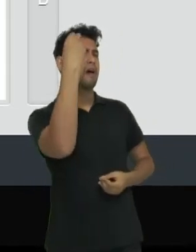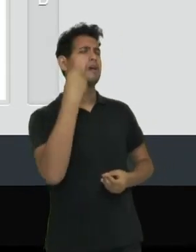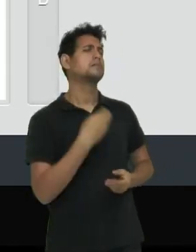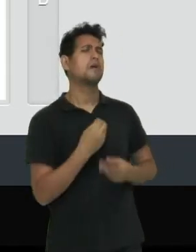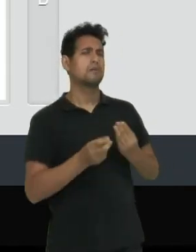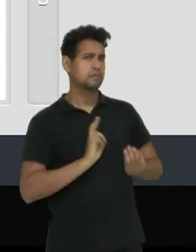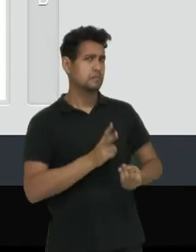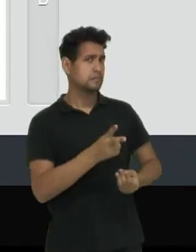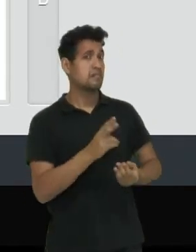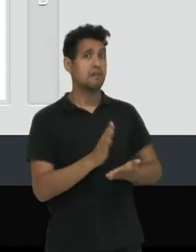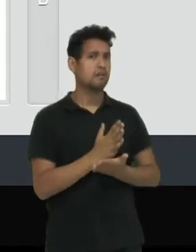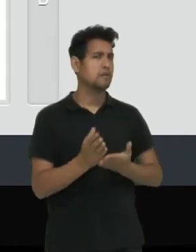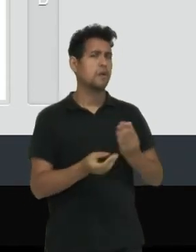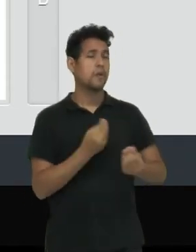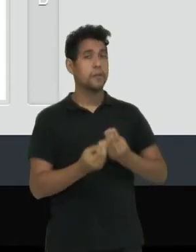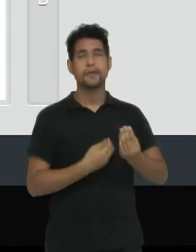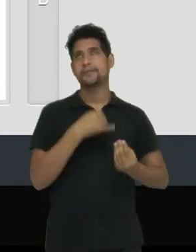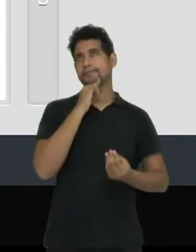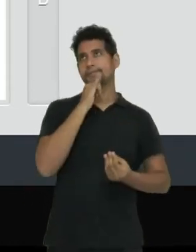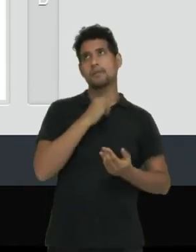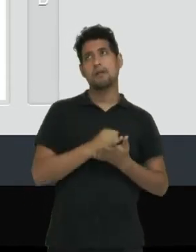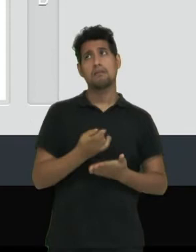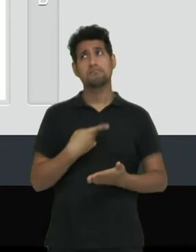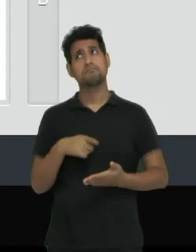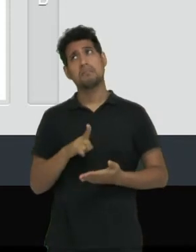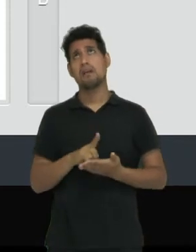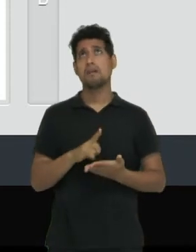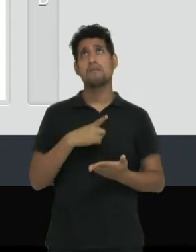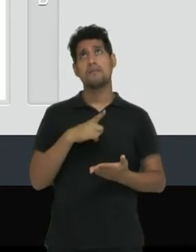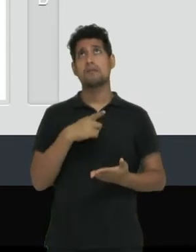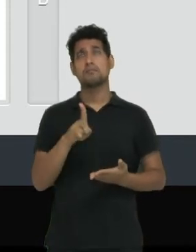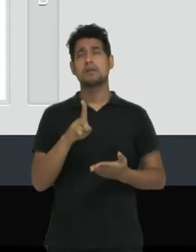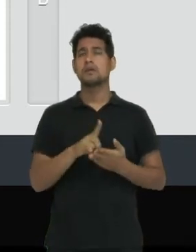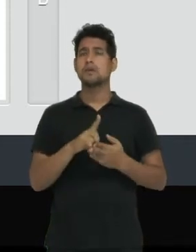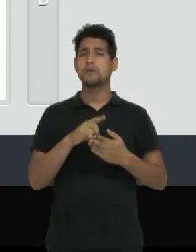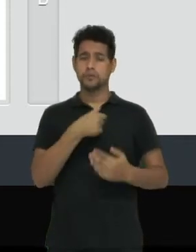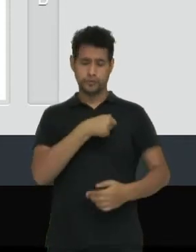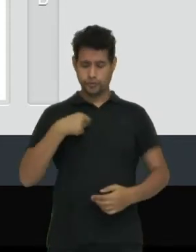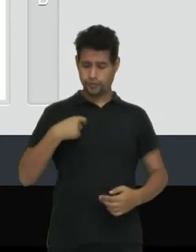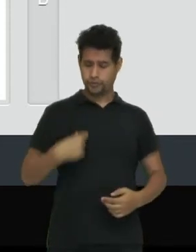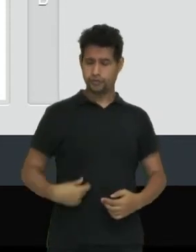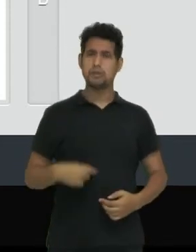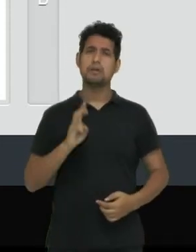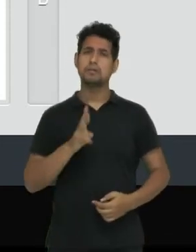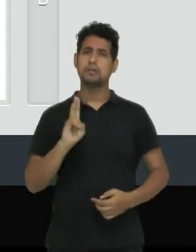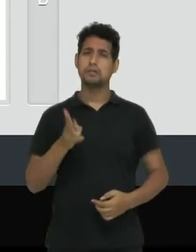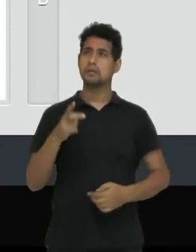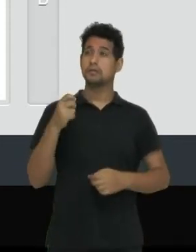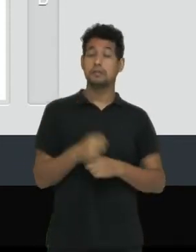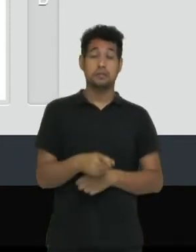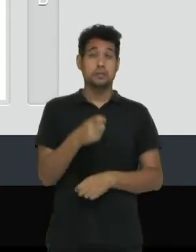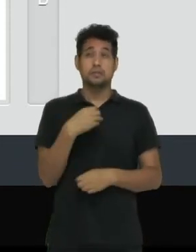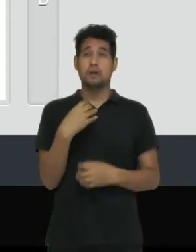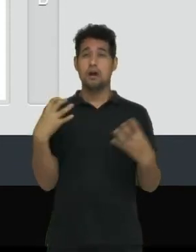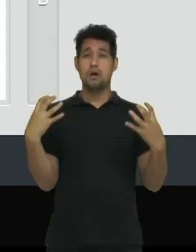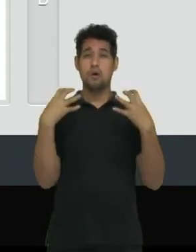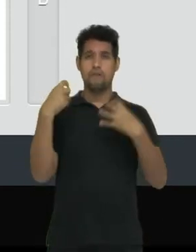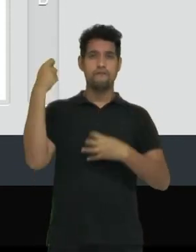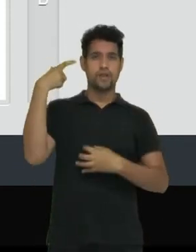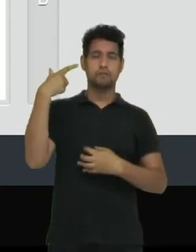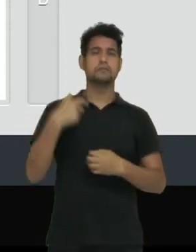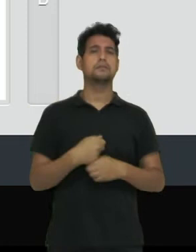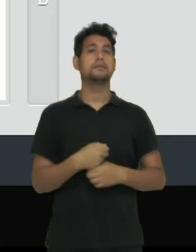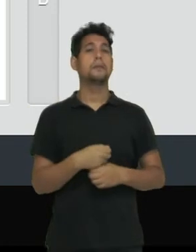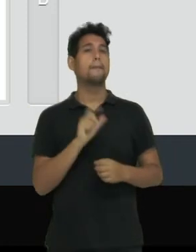a pessoa responde, well, I go to China every summer. Eu vou para a China todo verão. A expressão do you